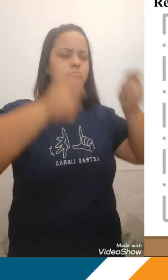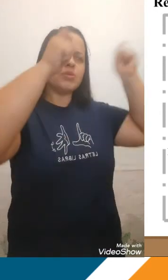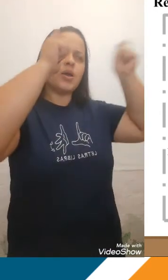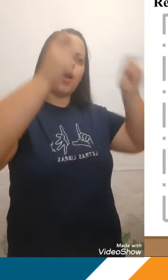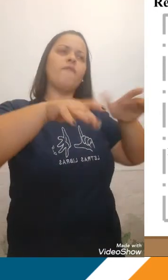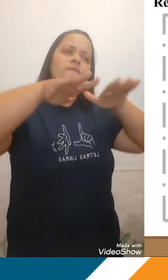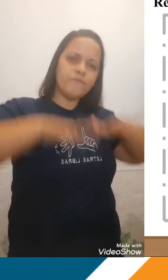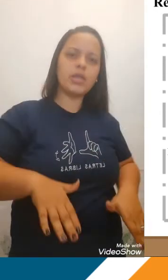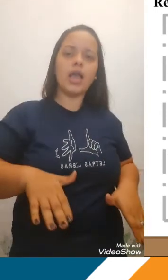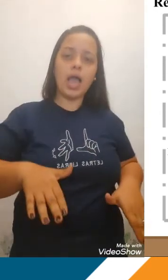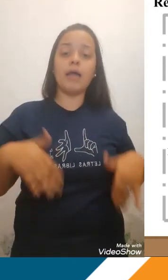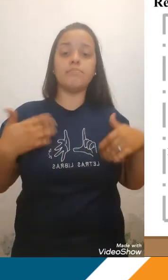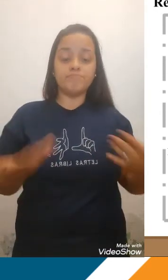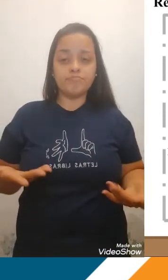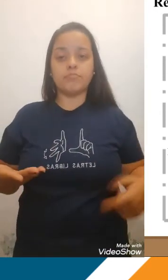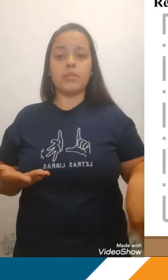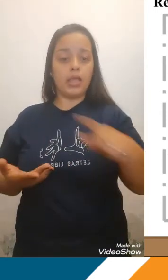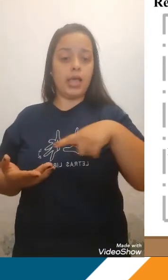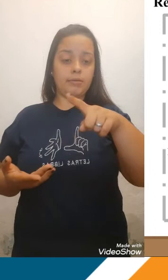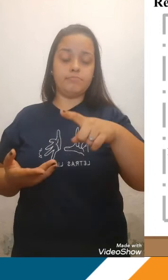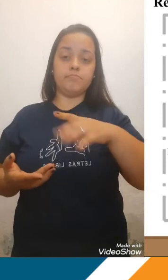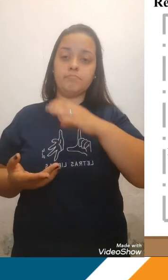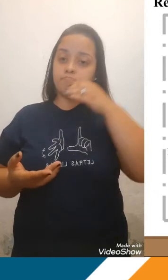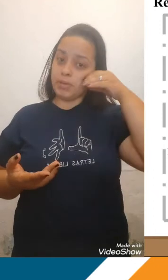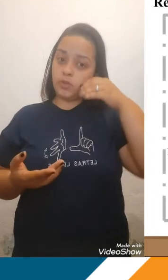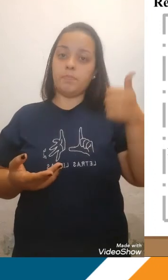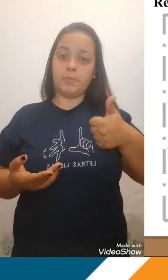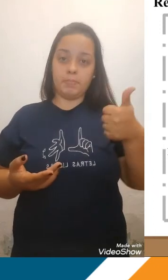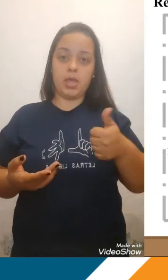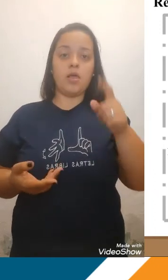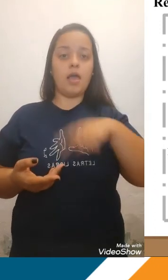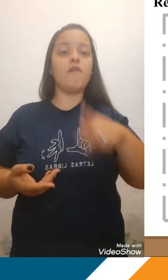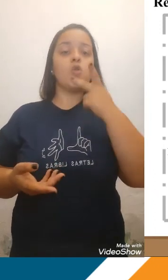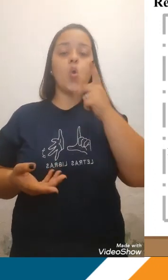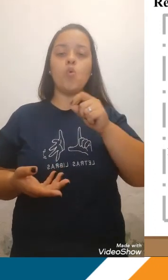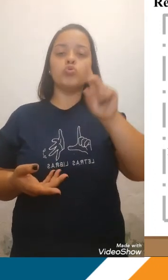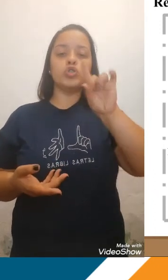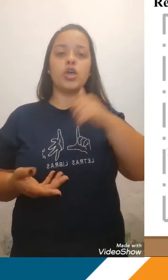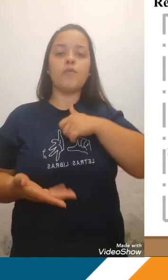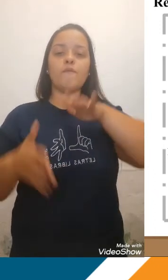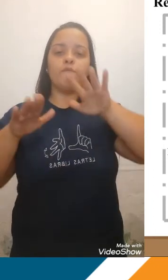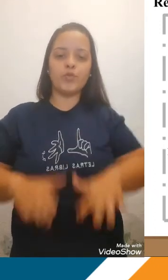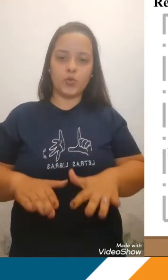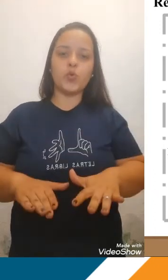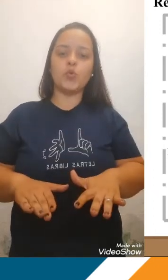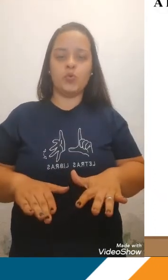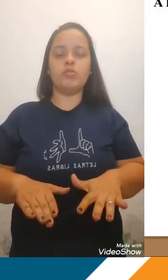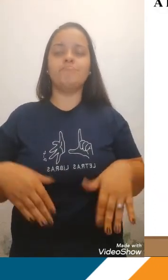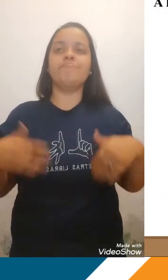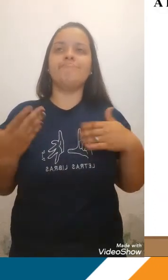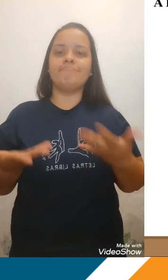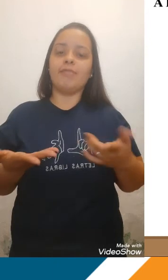sua permanência no Brasil no simbólico dia que ficou conhecido como o Dia do Fico. Na sequência,